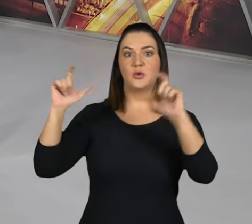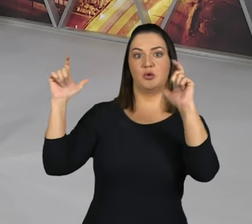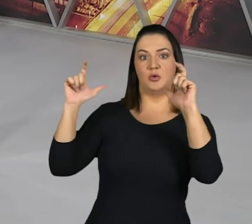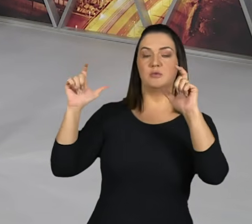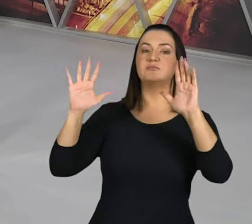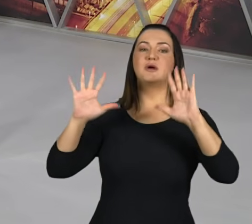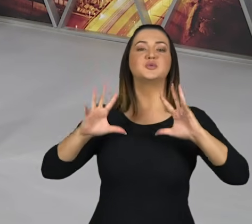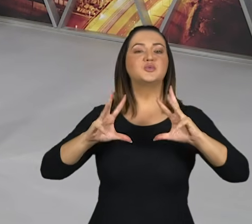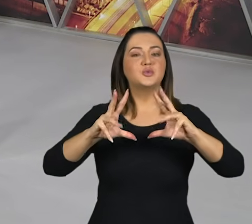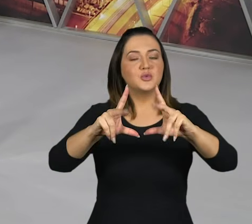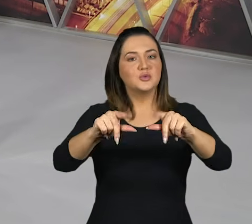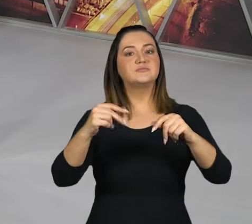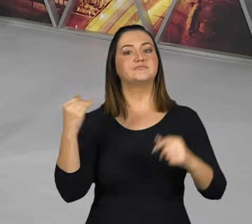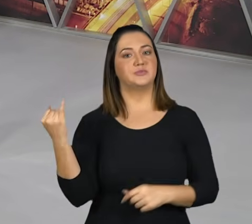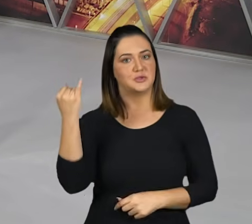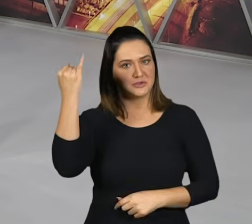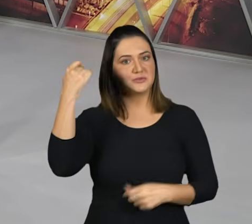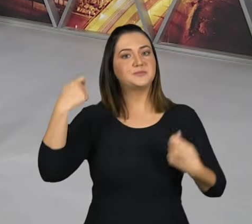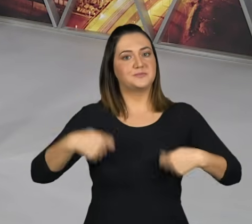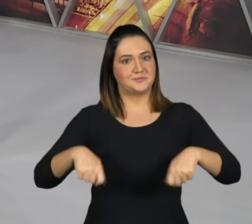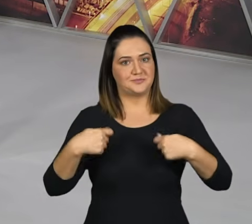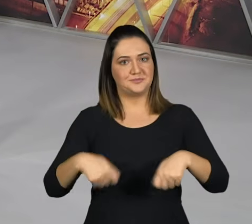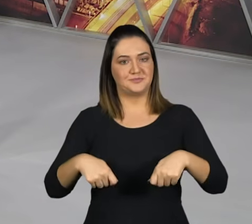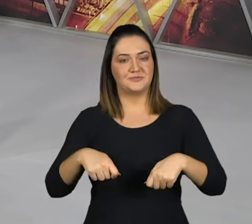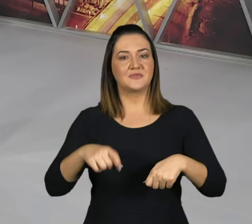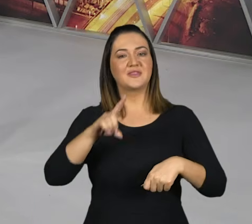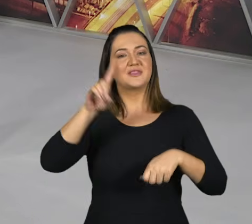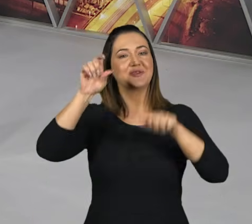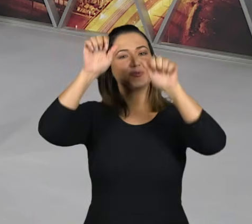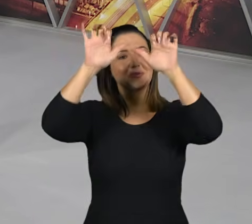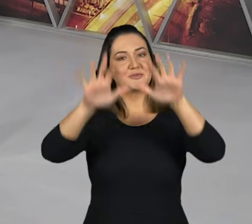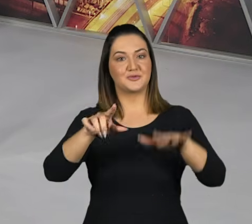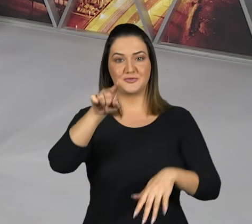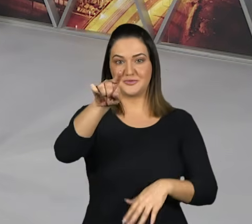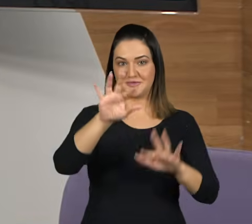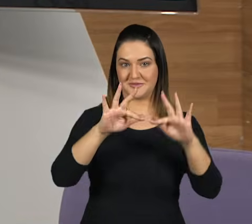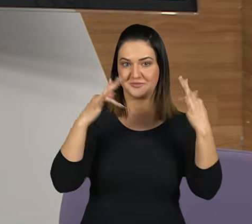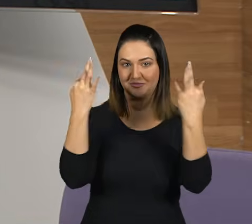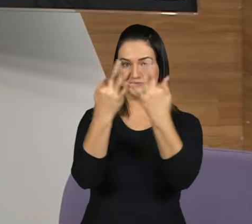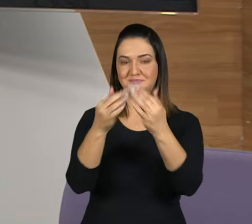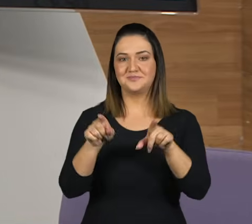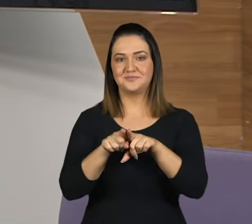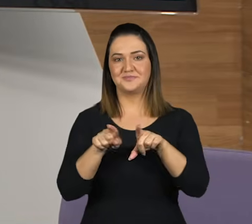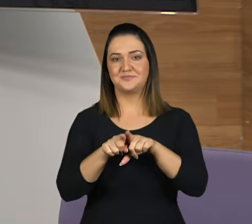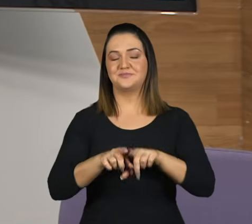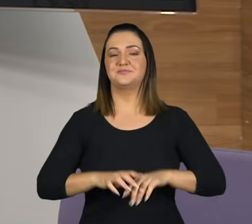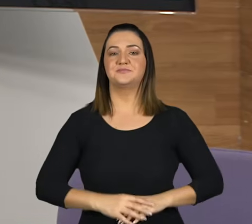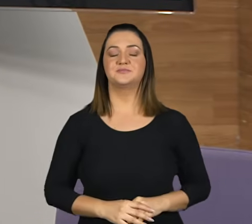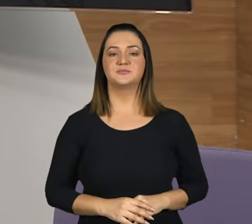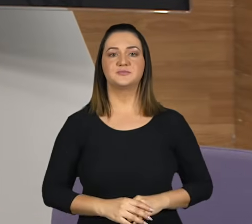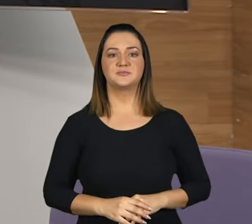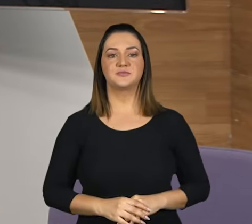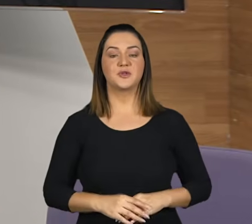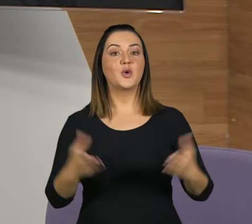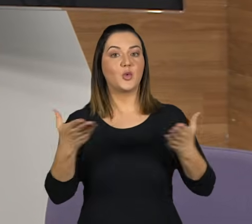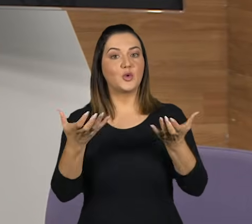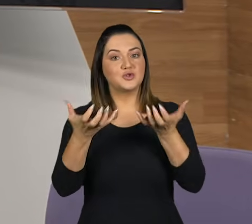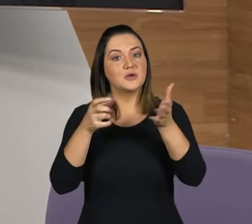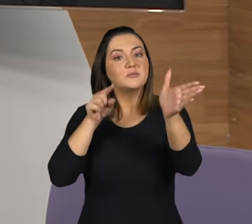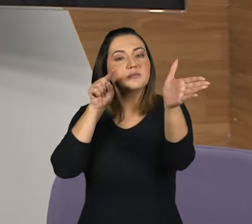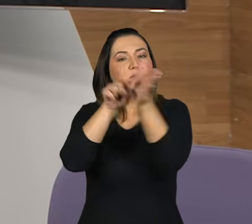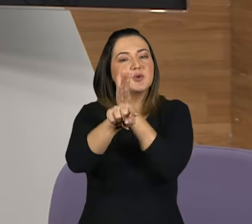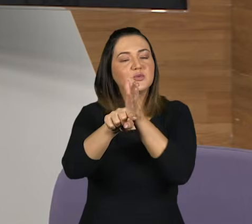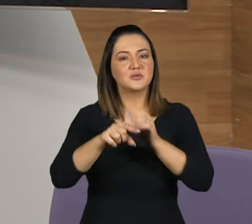são todos necessários. Que Deus abençoe você e a sua casa. Hoje eu quero fazer umas perguntas para